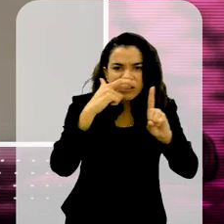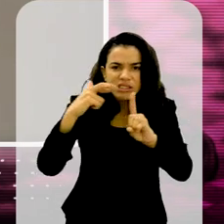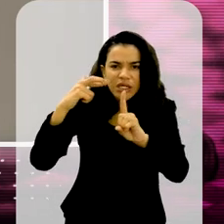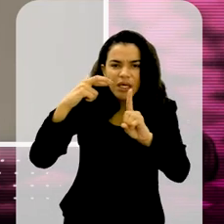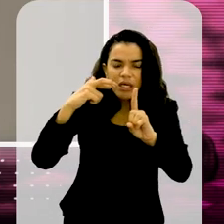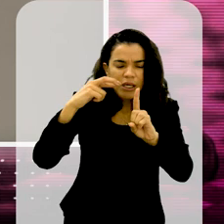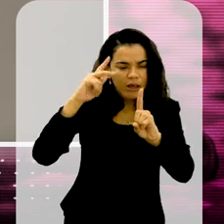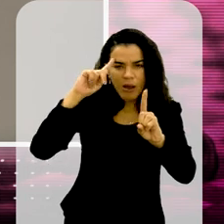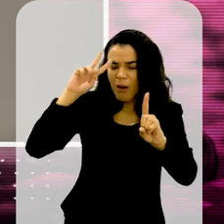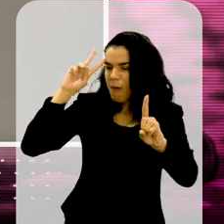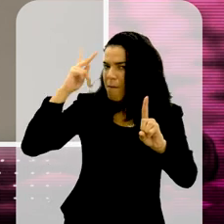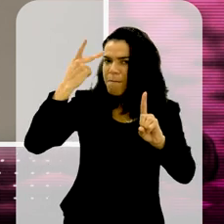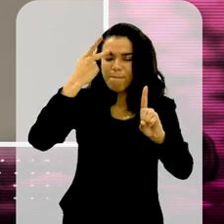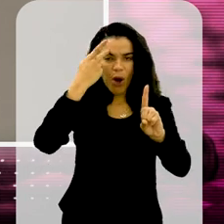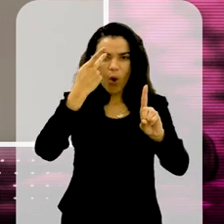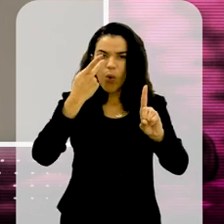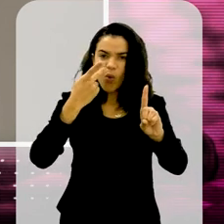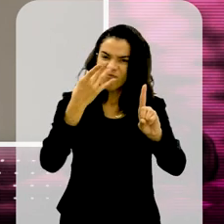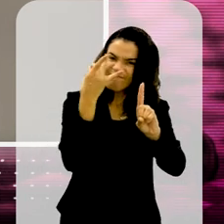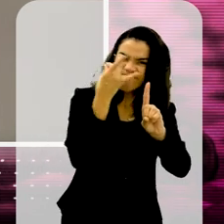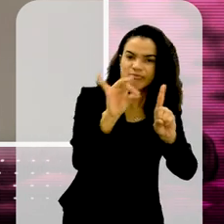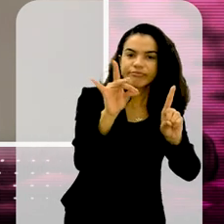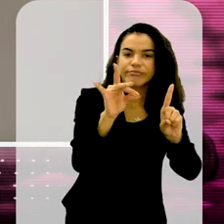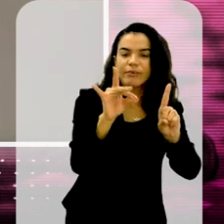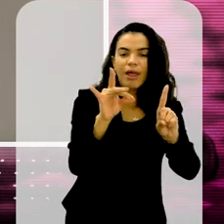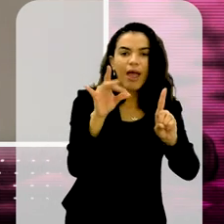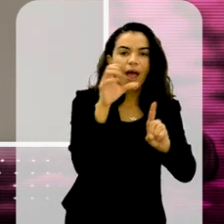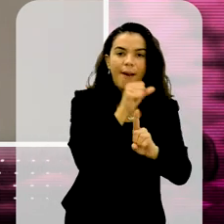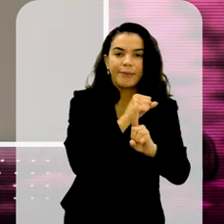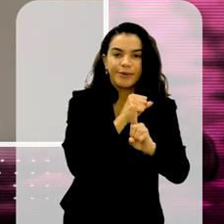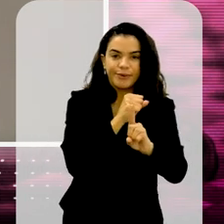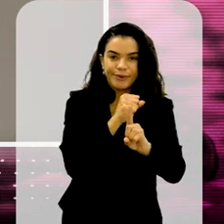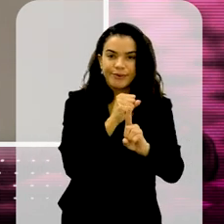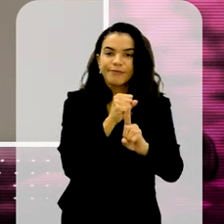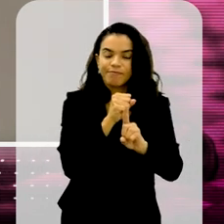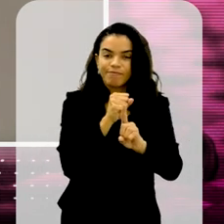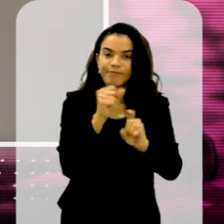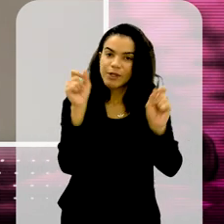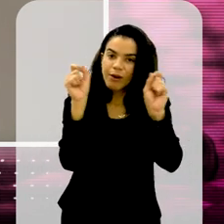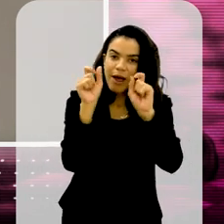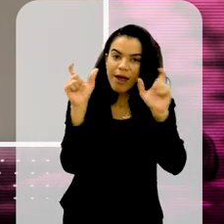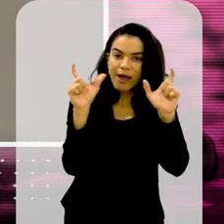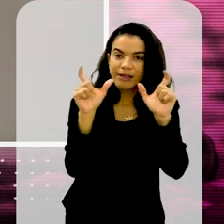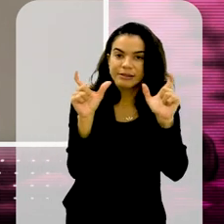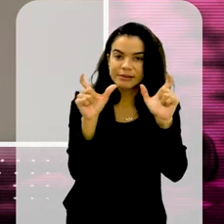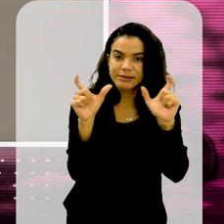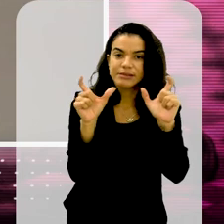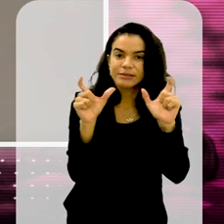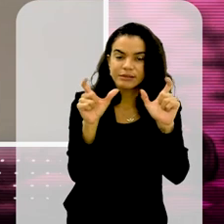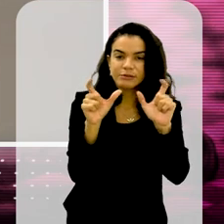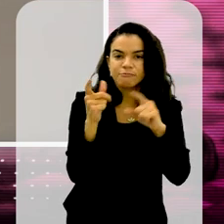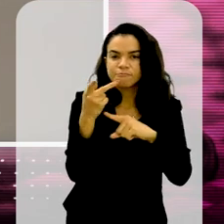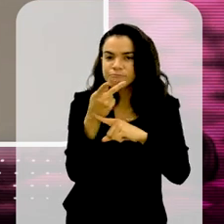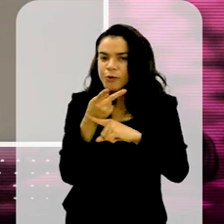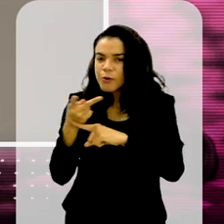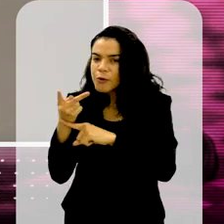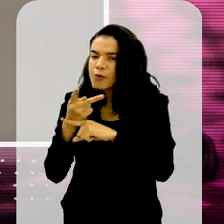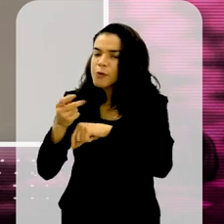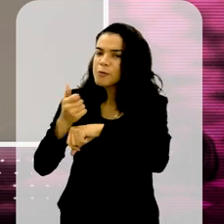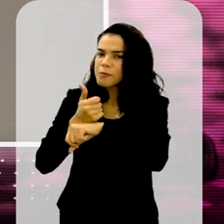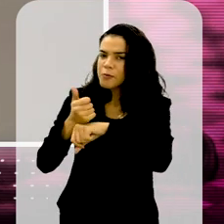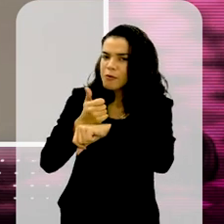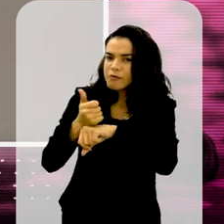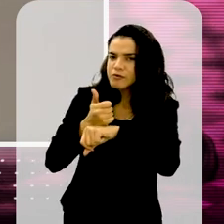cruzar essa linha, passar a ser um hater e ser um perseguidor, isso é ainda maior. Então fique sempre atenta, né?